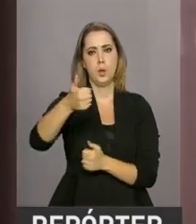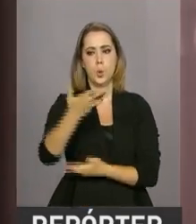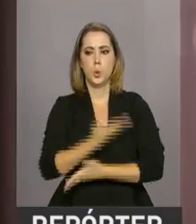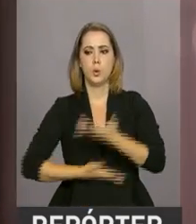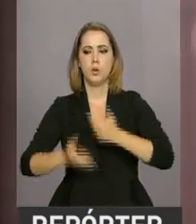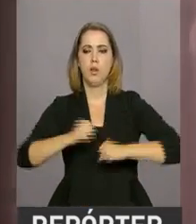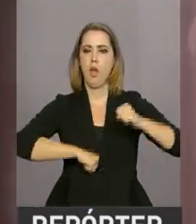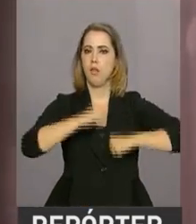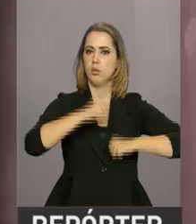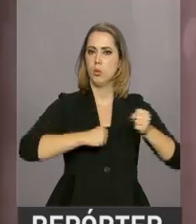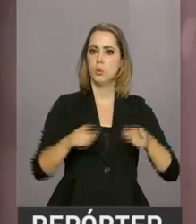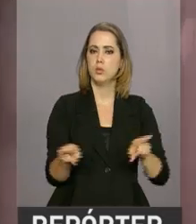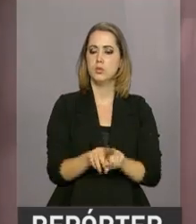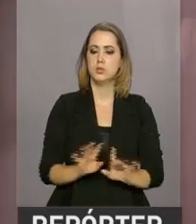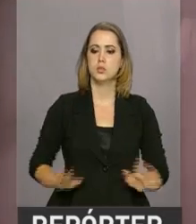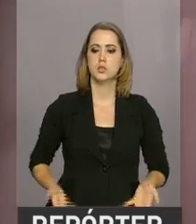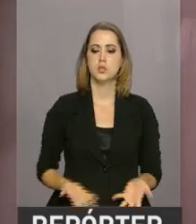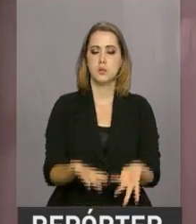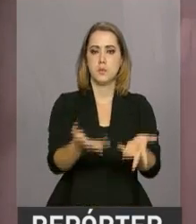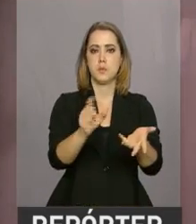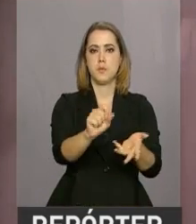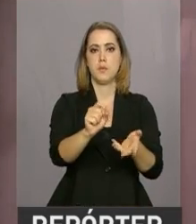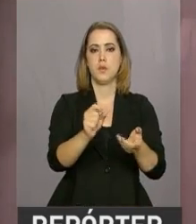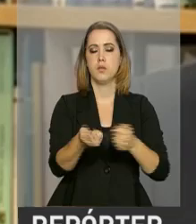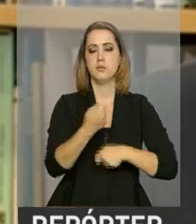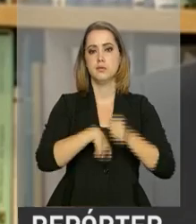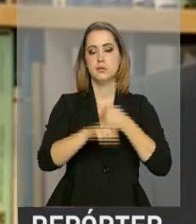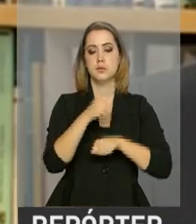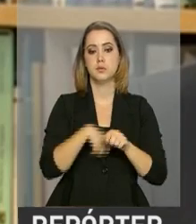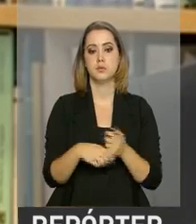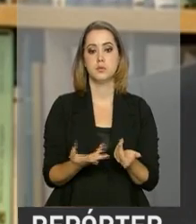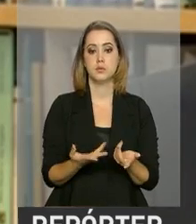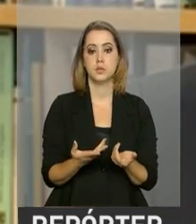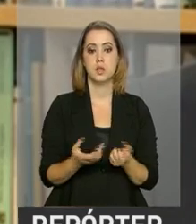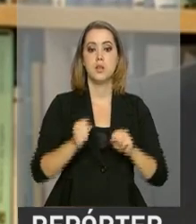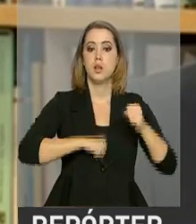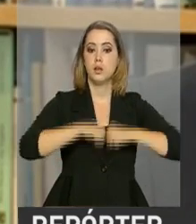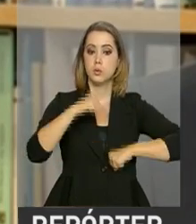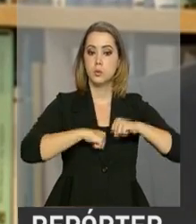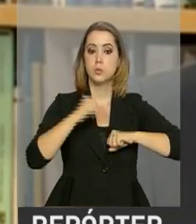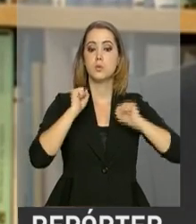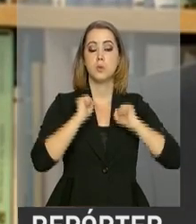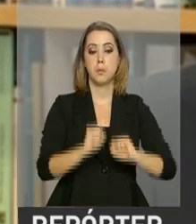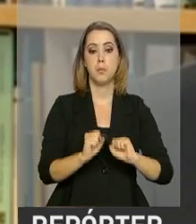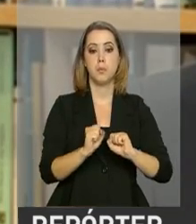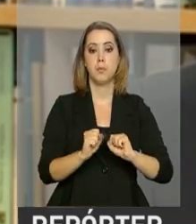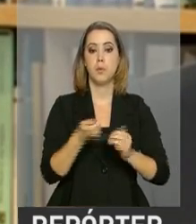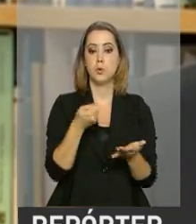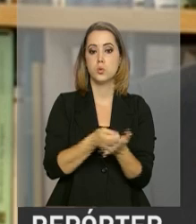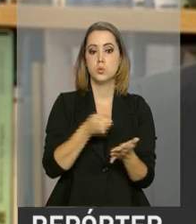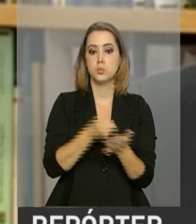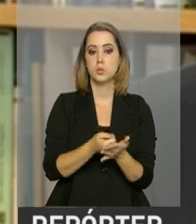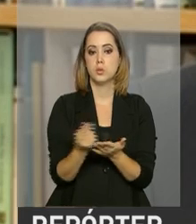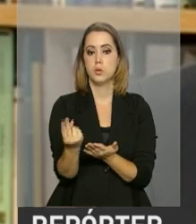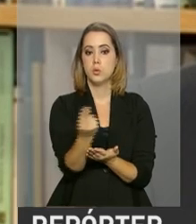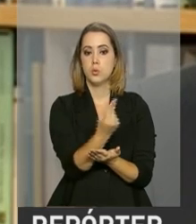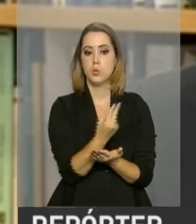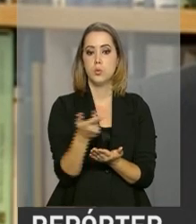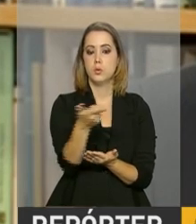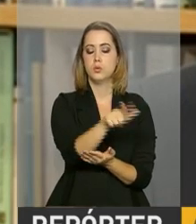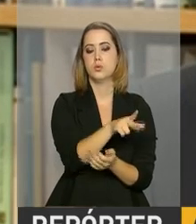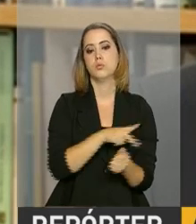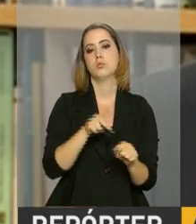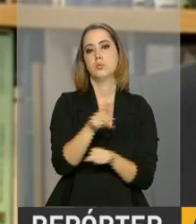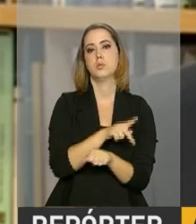indústria e impulsionar o aquecimento da economia a indústria vai poder se financiar ao mesmo custo que os seus concorrentes